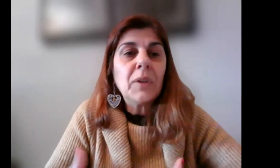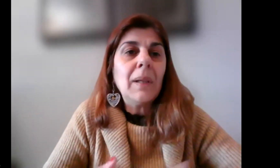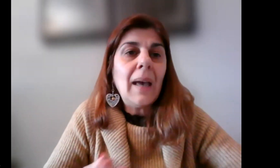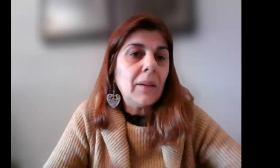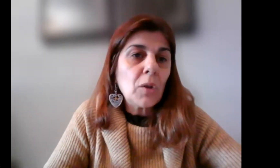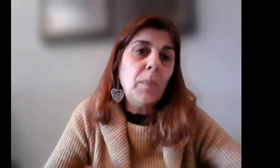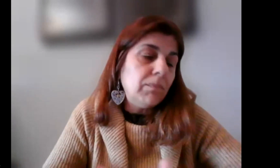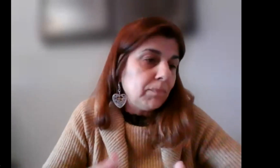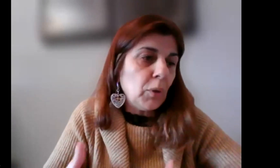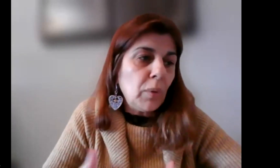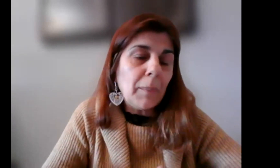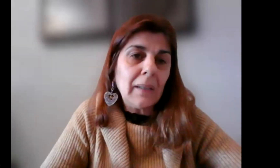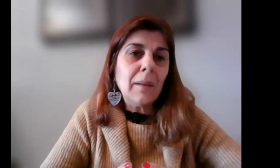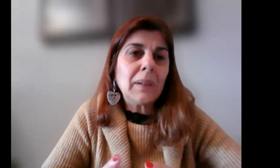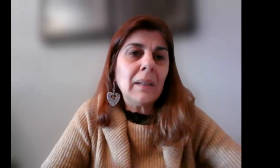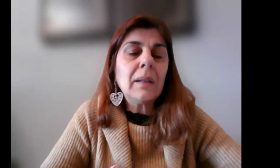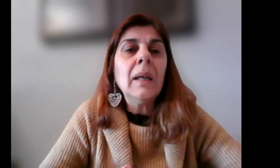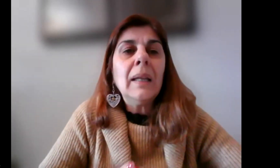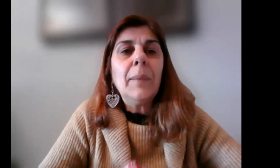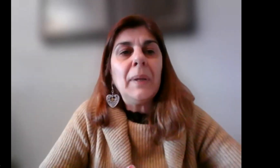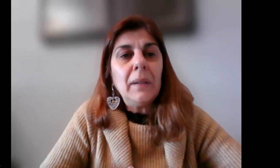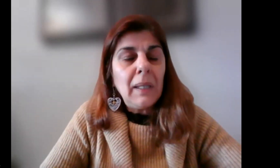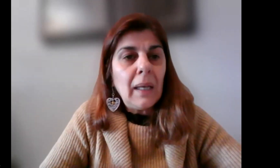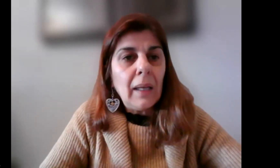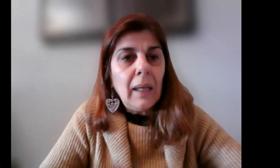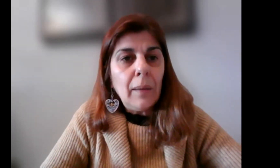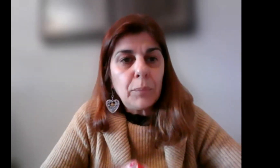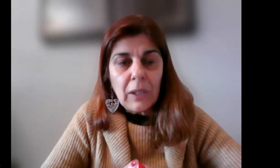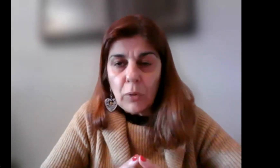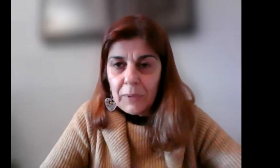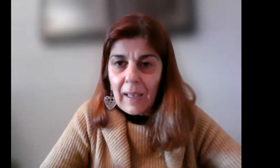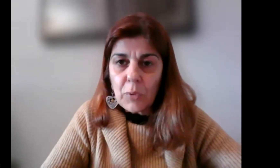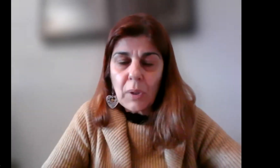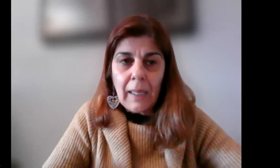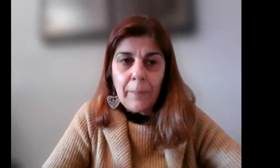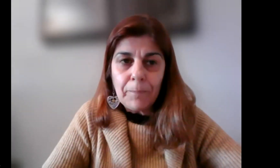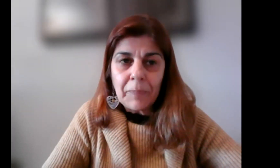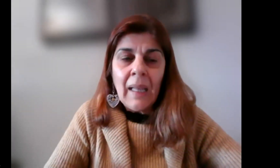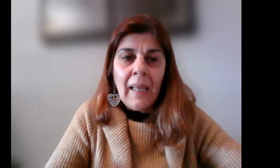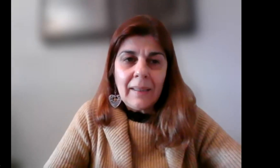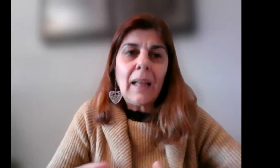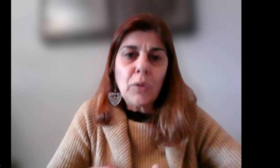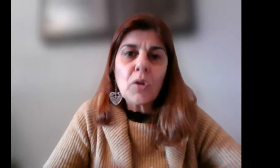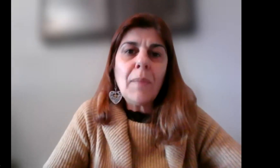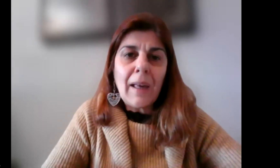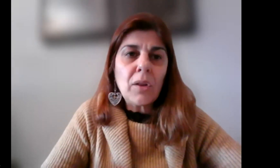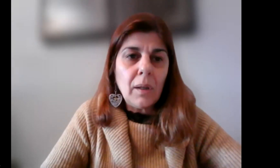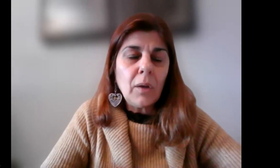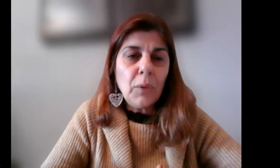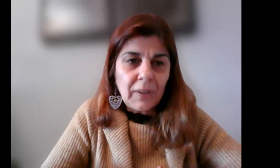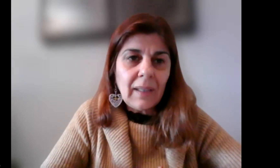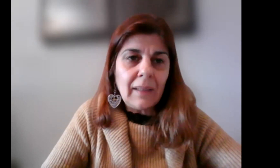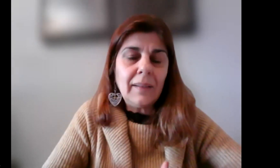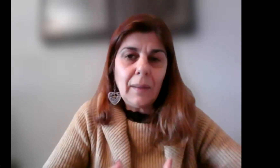e eram trabalhadas pontualmente a partir da pandemia. Portanto, começámos a ter ações